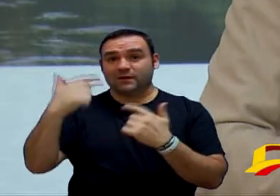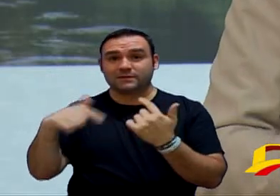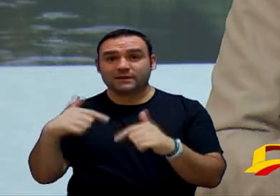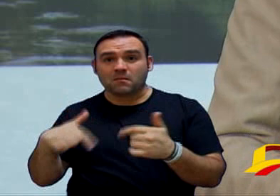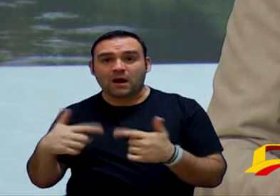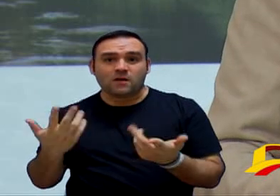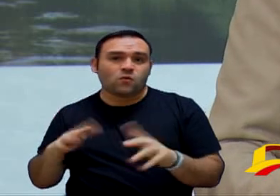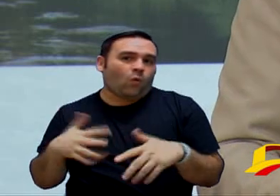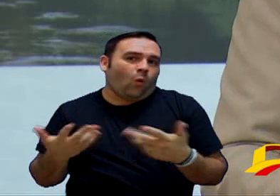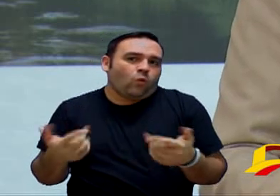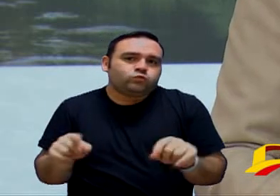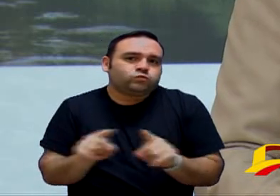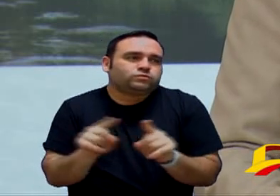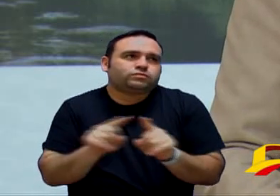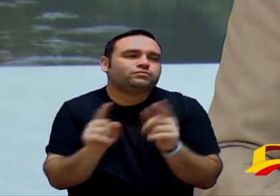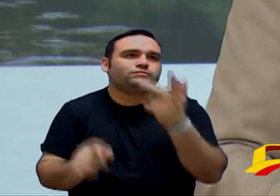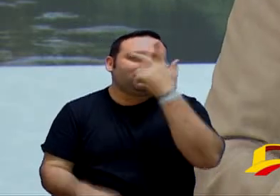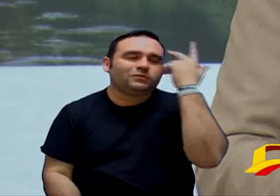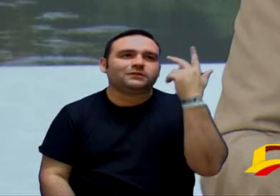depois